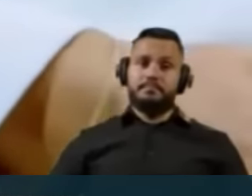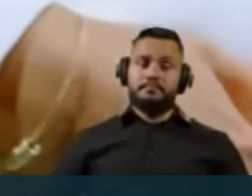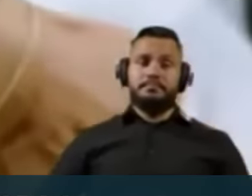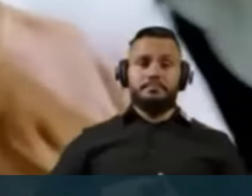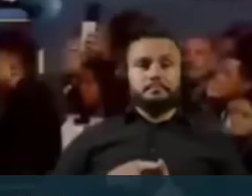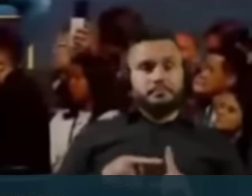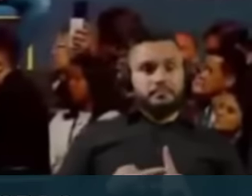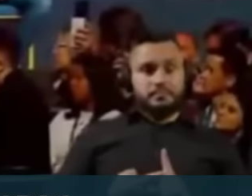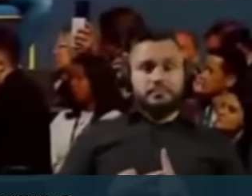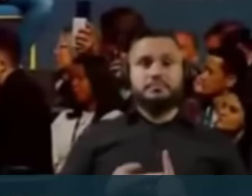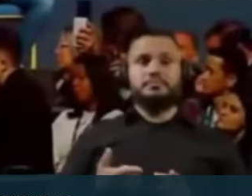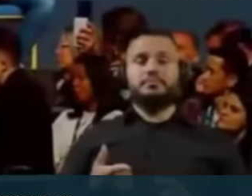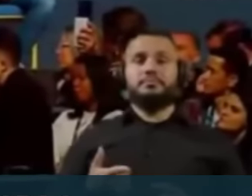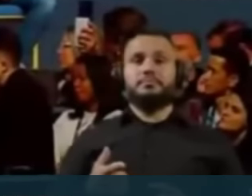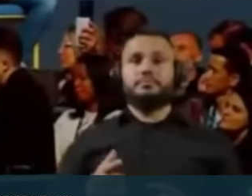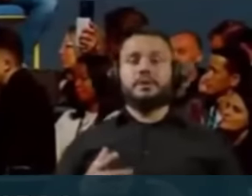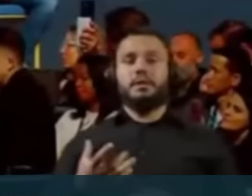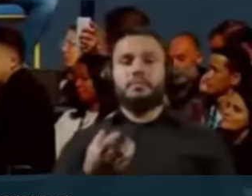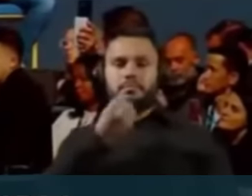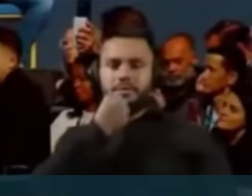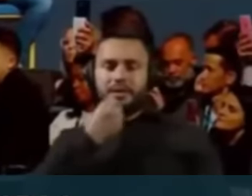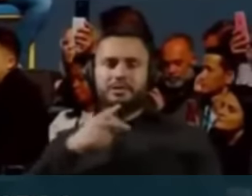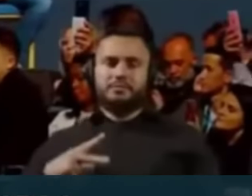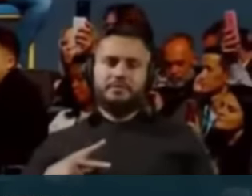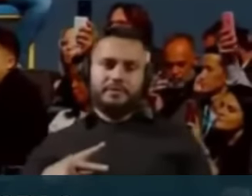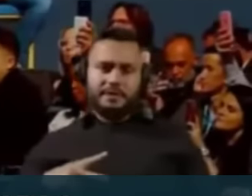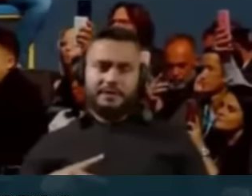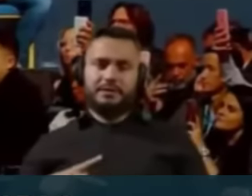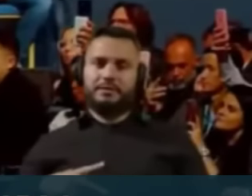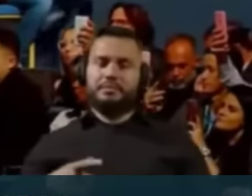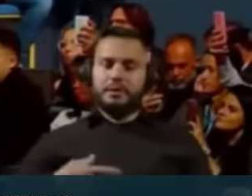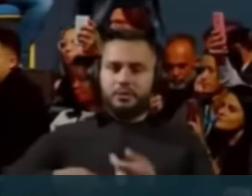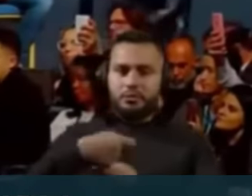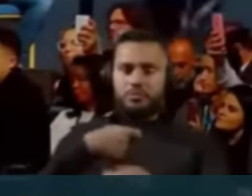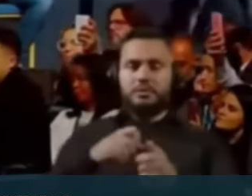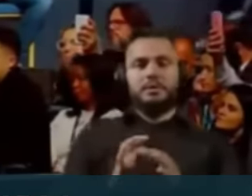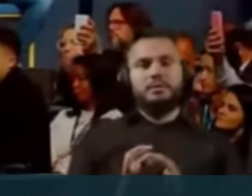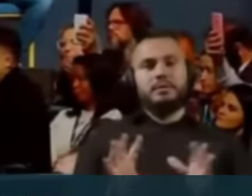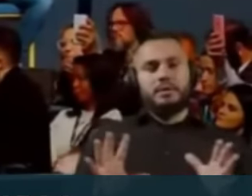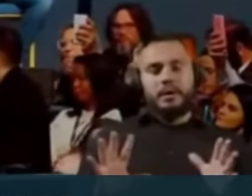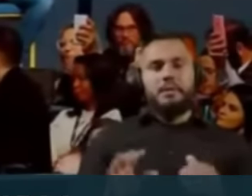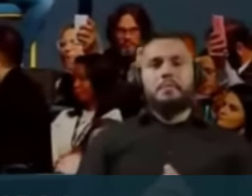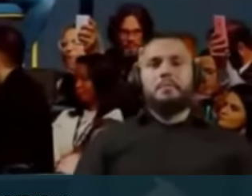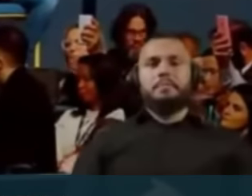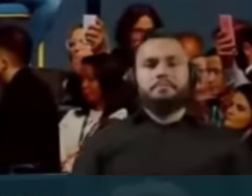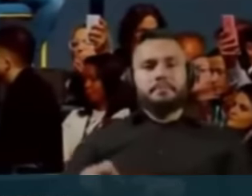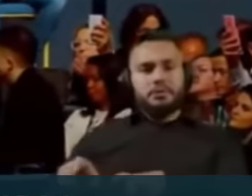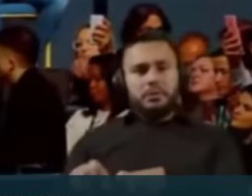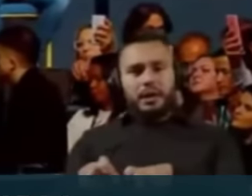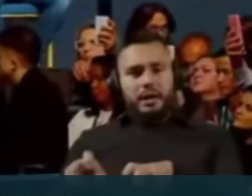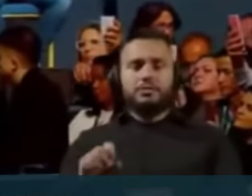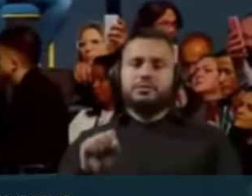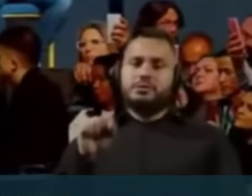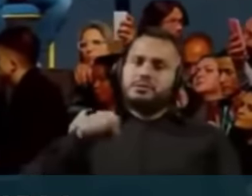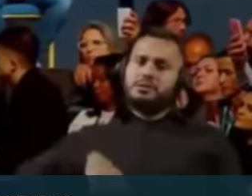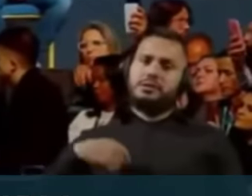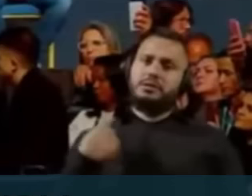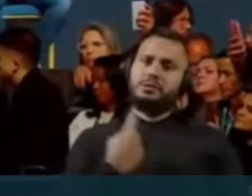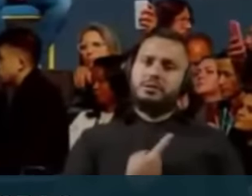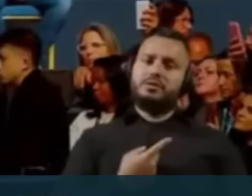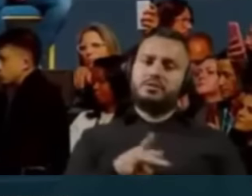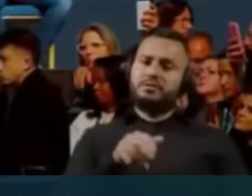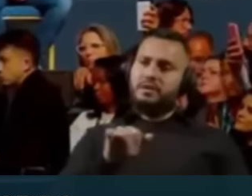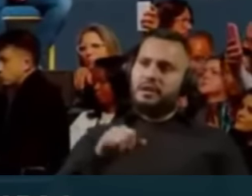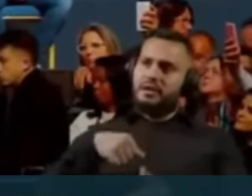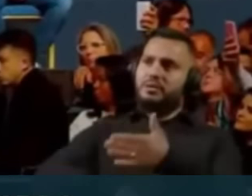pela propriedade privada, pela economia liberal, pelo agro. Sim, nós iremos lutar. E eu sempre